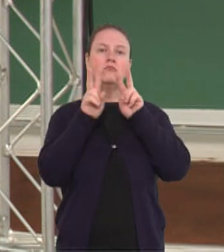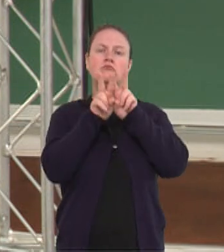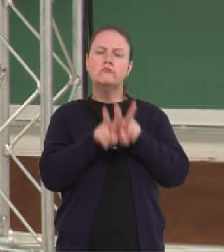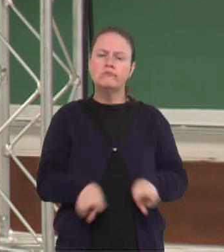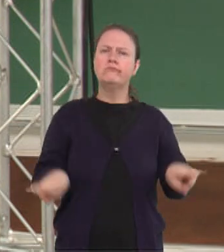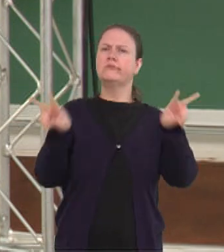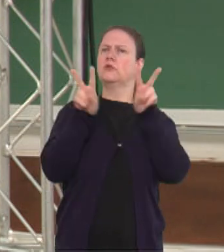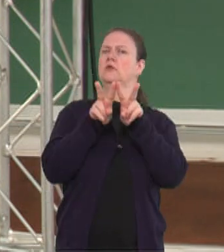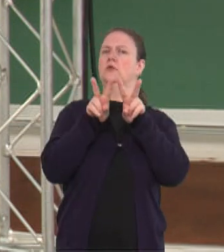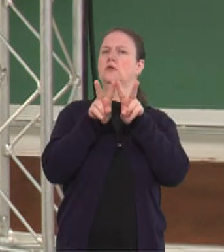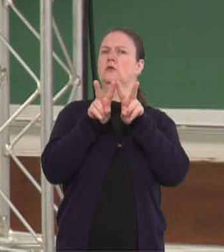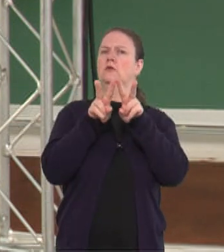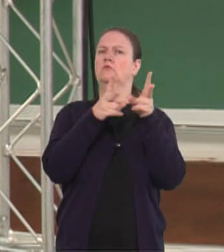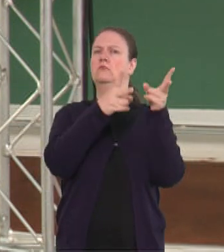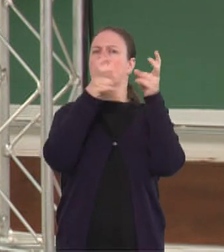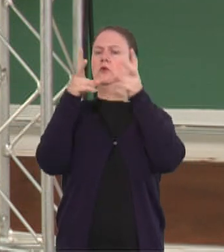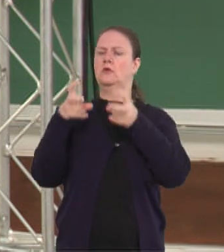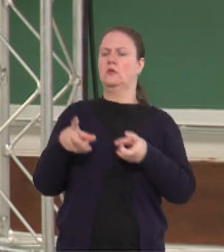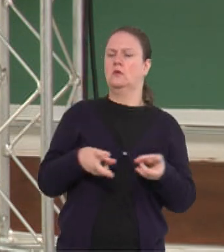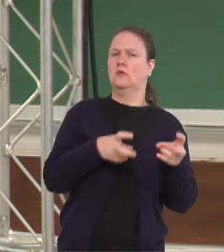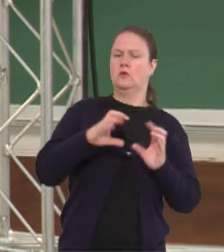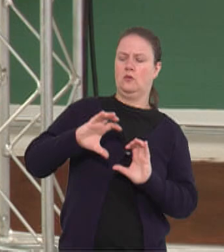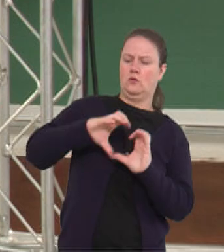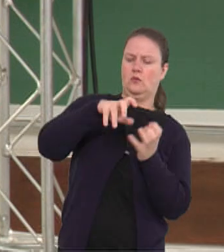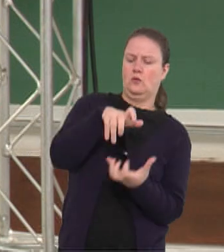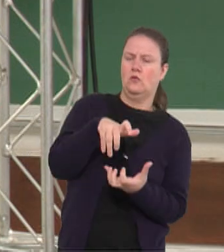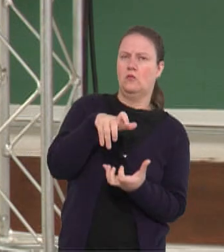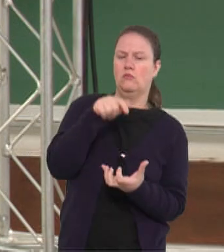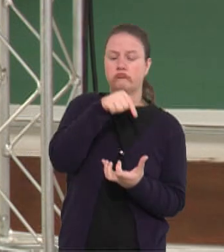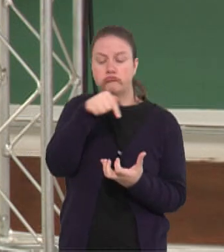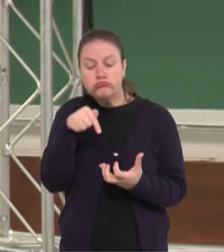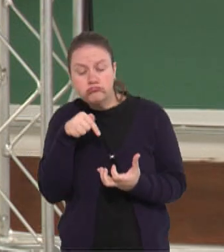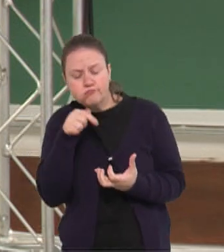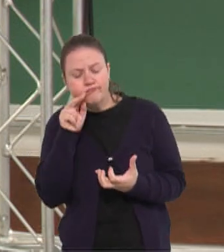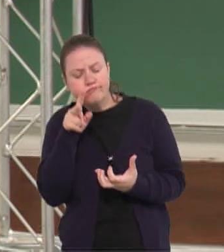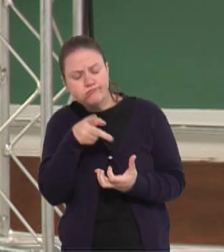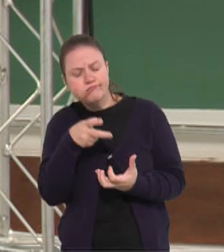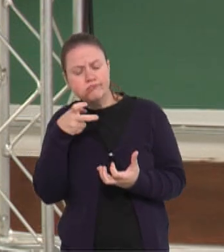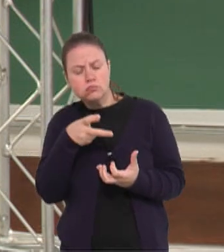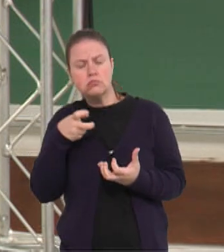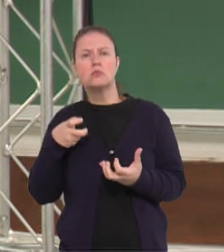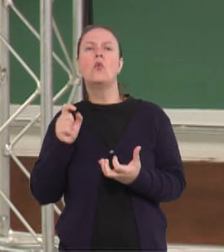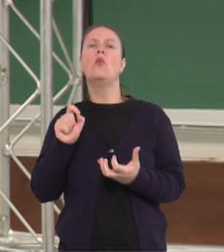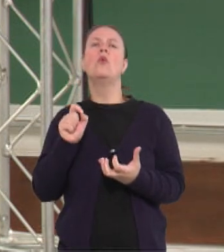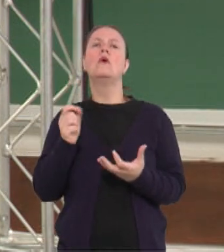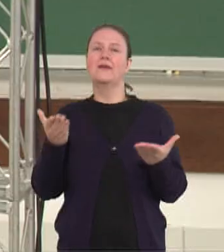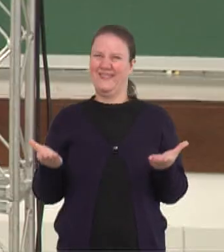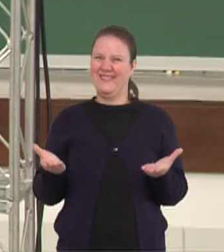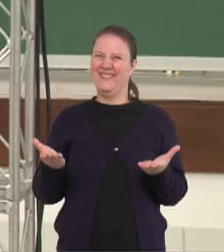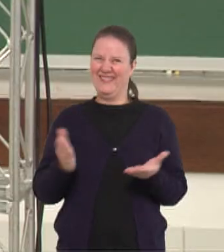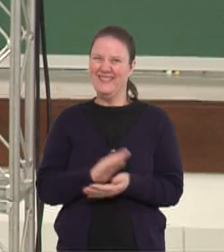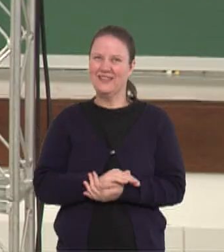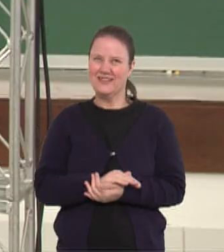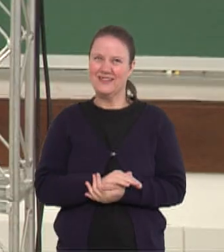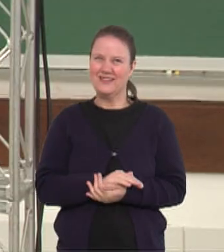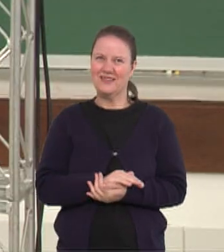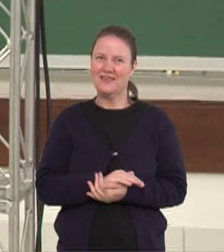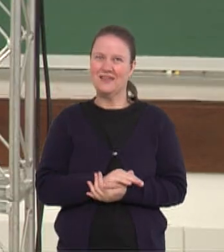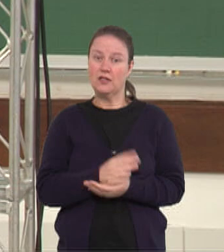de mundo. O que eu conheço do mundo, o que eu conheço das pessoas e eu posso caracterizar. Deu